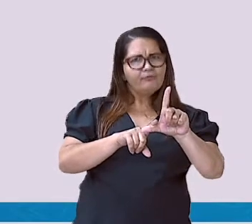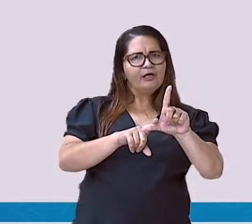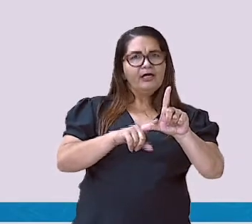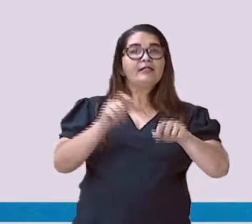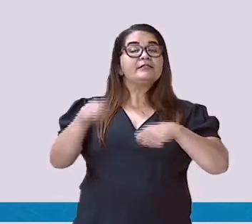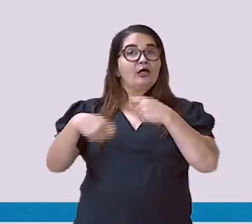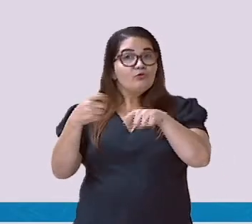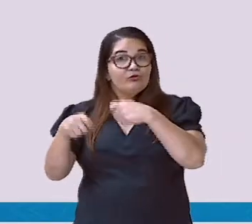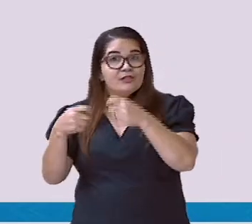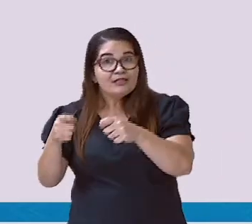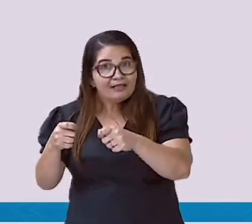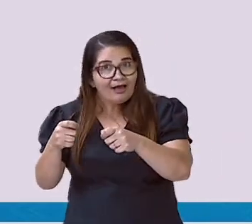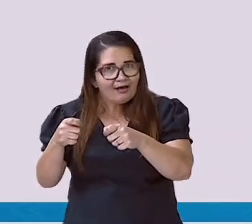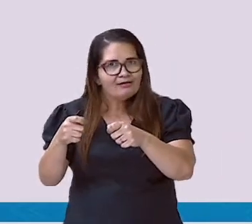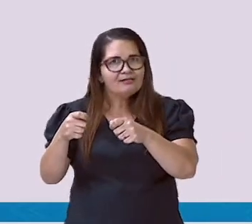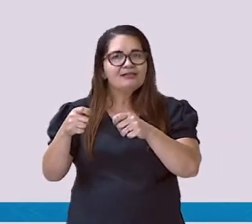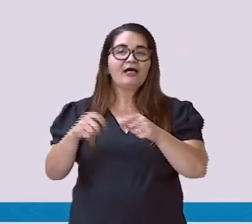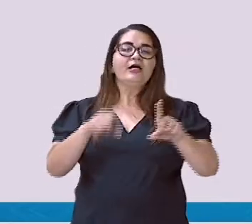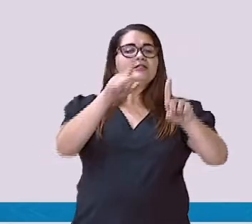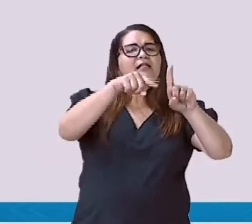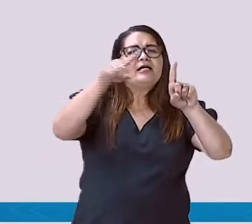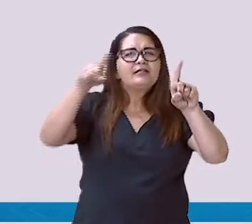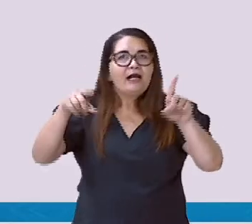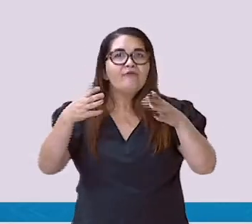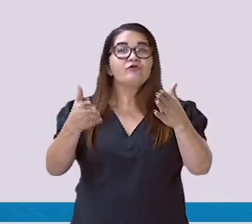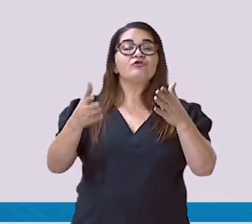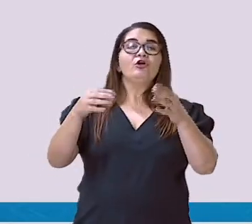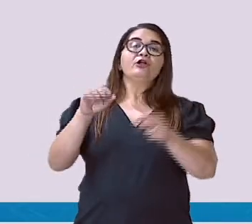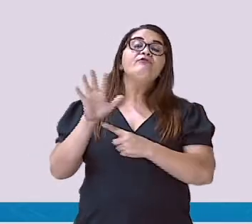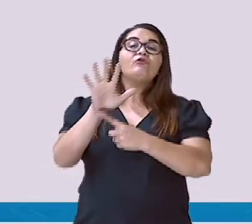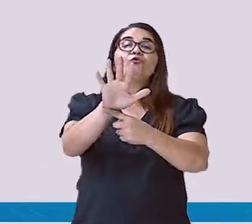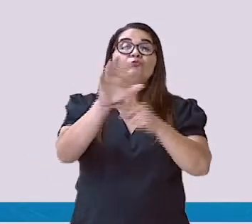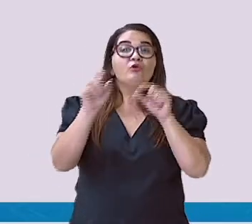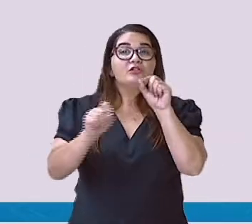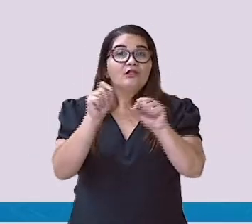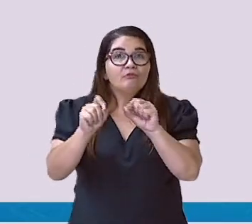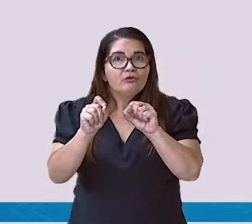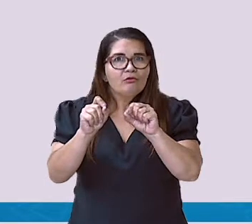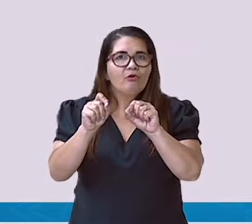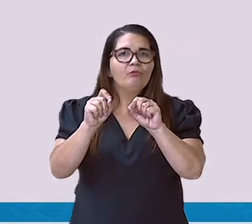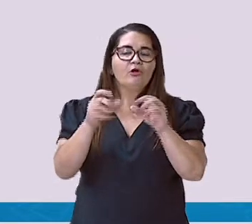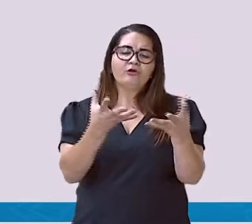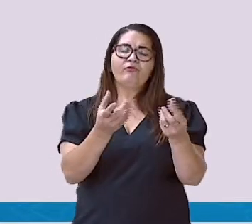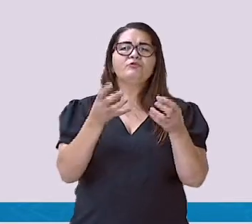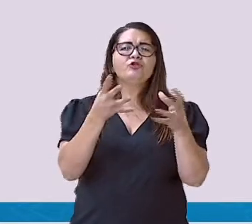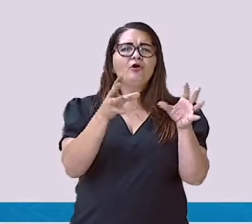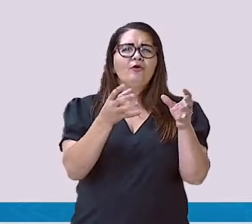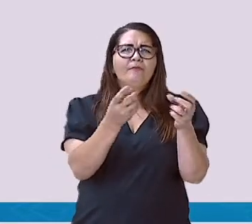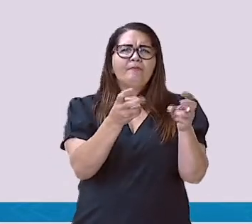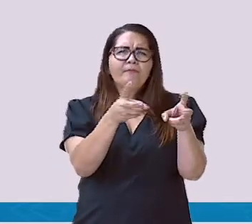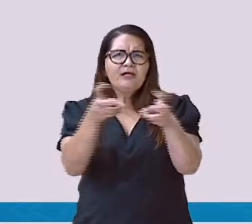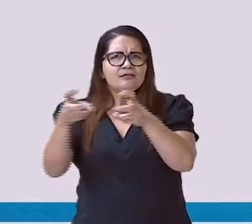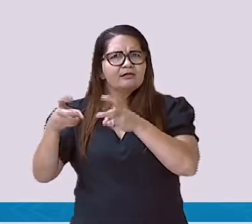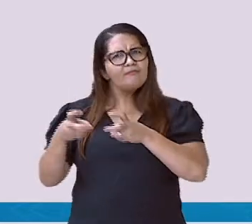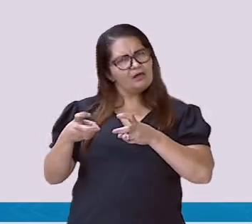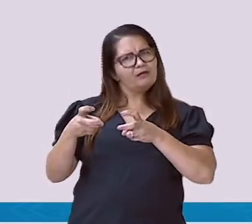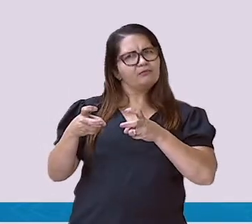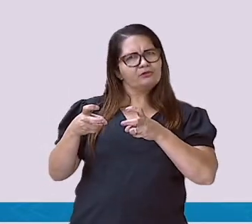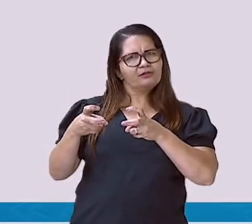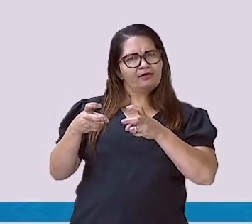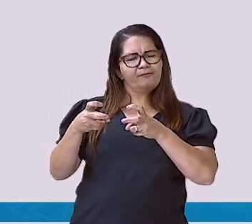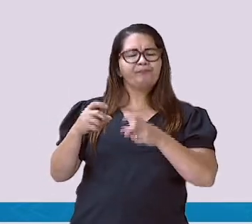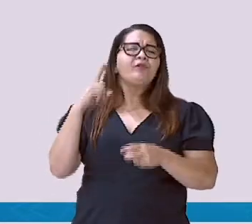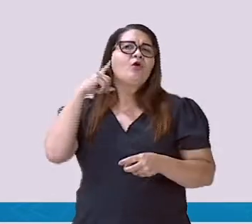representam os sons que nós pronunciamos ao falar, que são chamados de fonemas. Então,